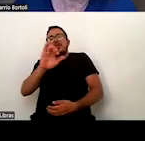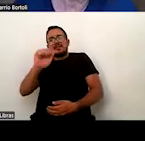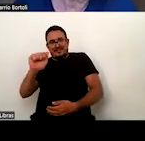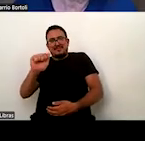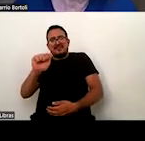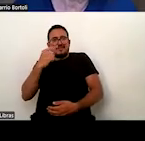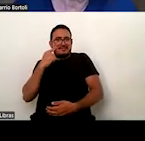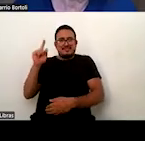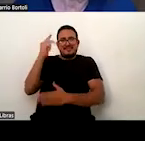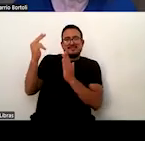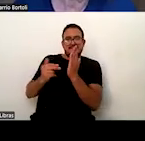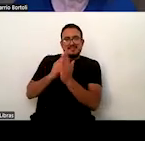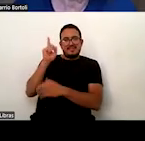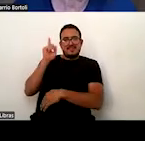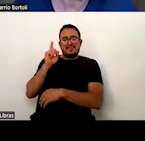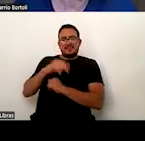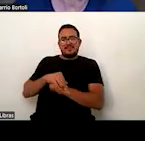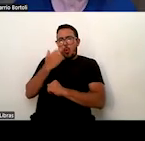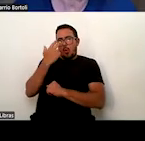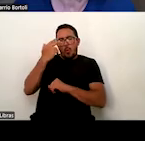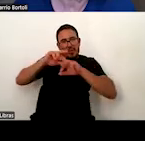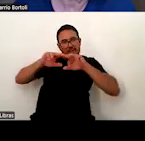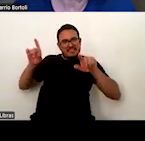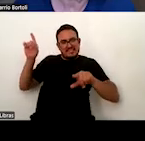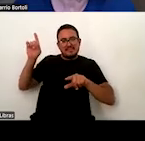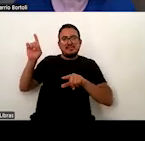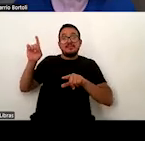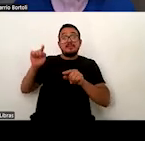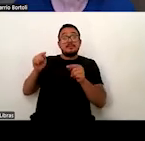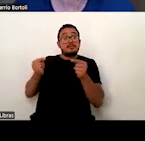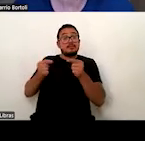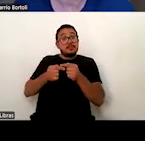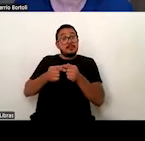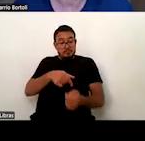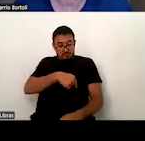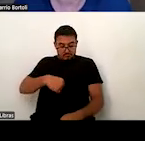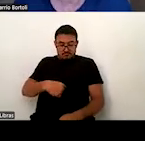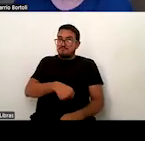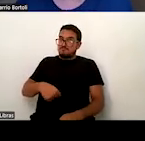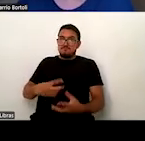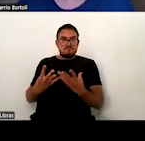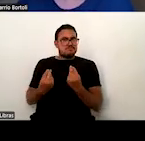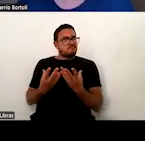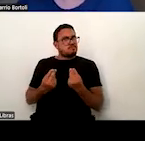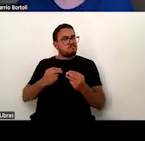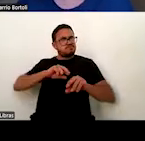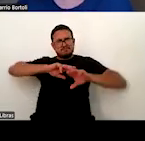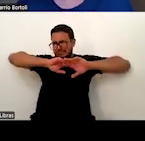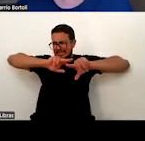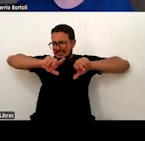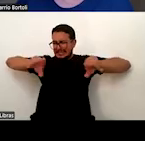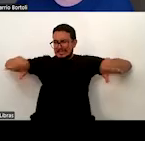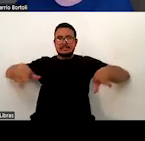aqui, ó, coloridos. Então, quanto mais diversificada a nossa microbiota, mais saudável ela é. Mas se no decorrer